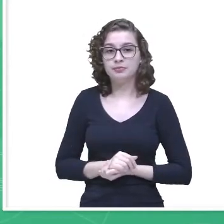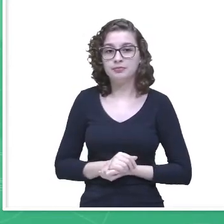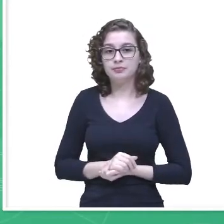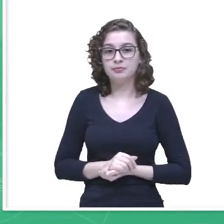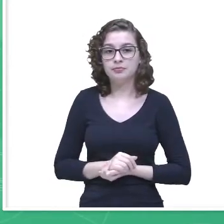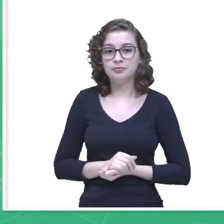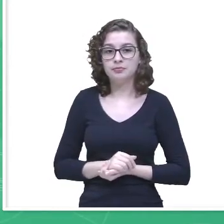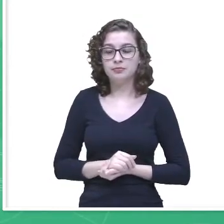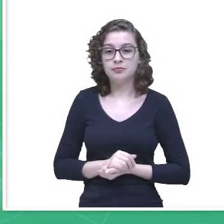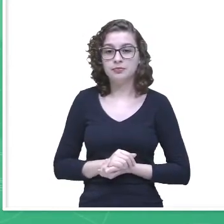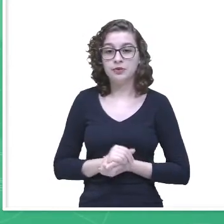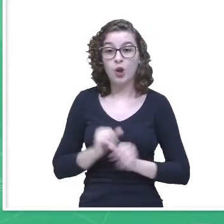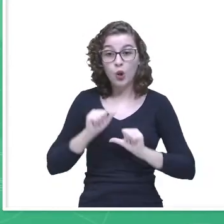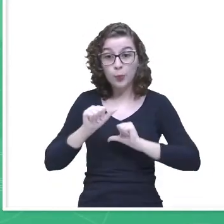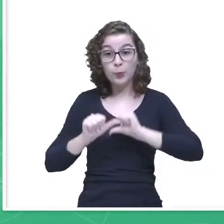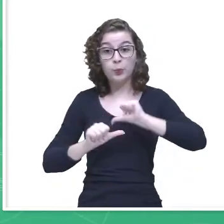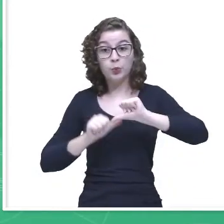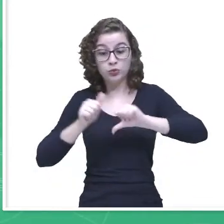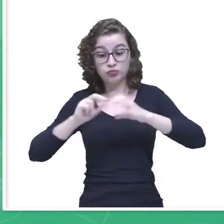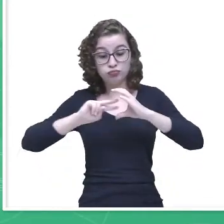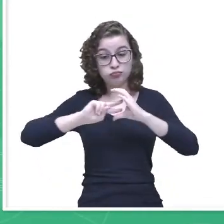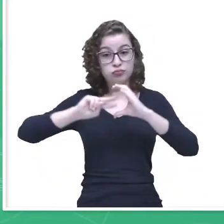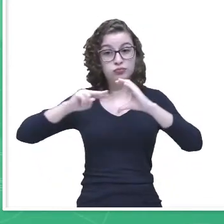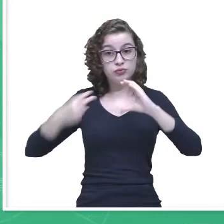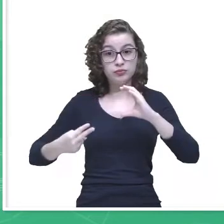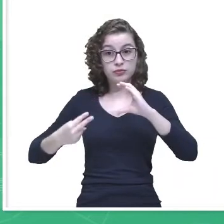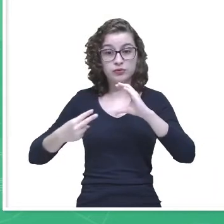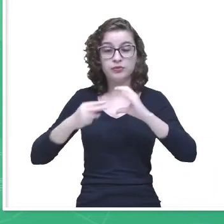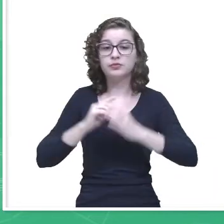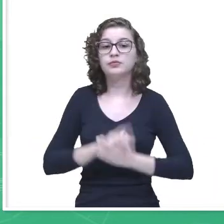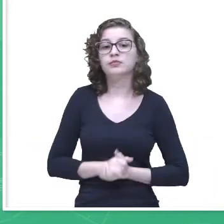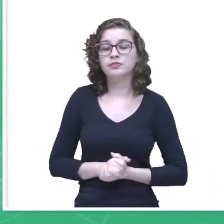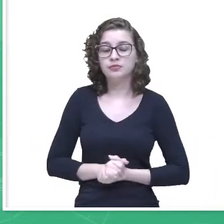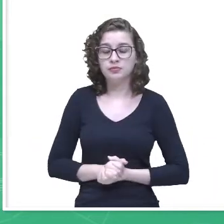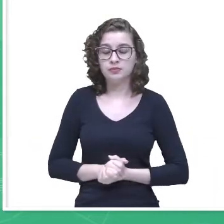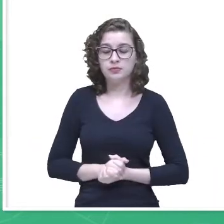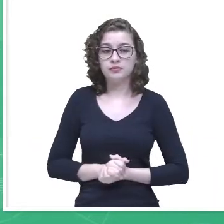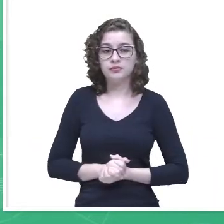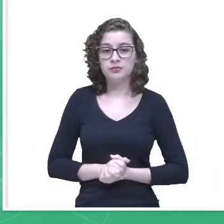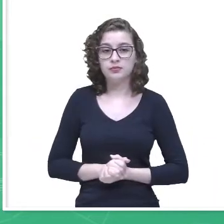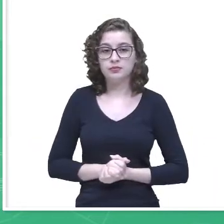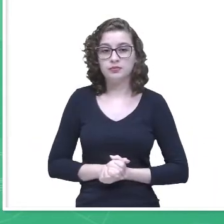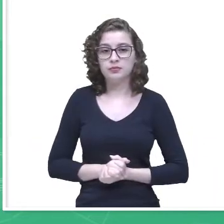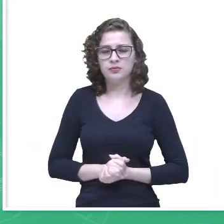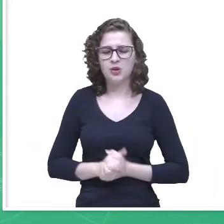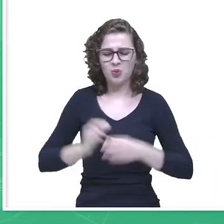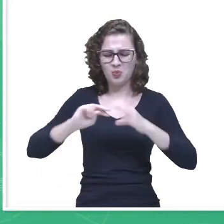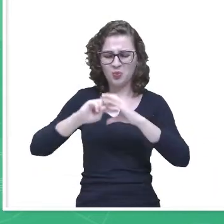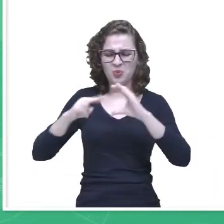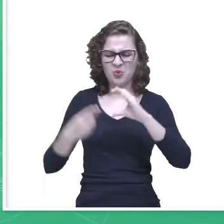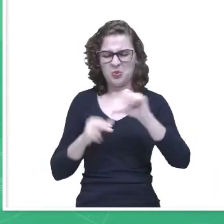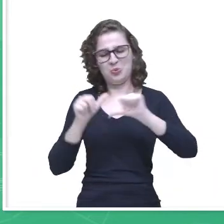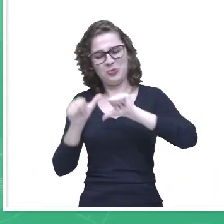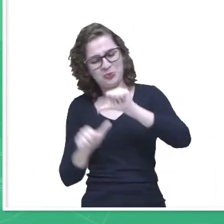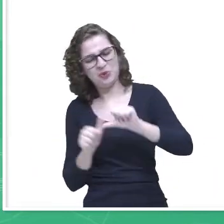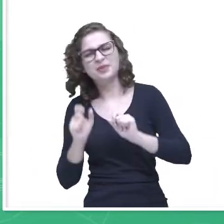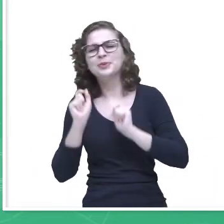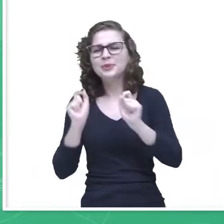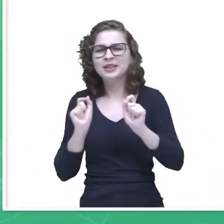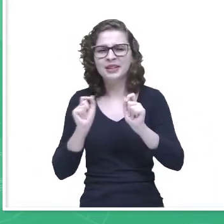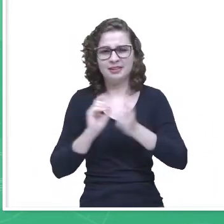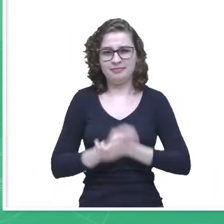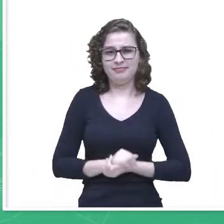sobre mudanças nesse cromossomo, mutações cromossômicas. Olha aí, gente, o que são mutações?